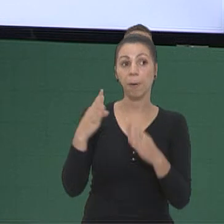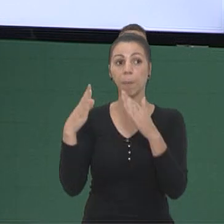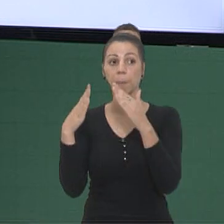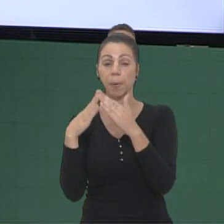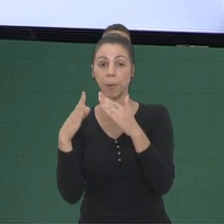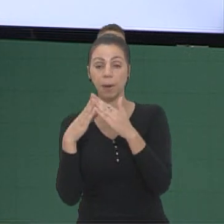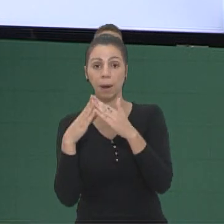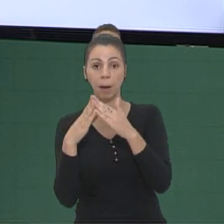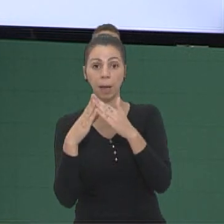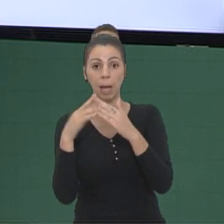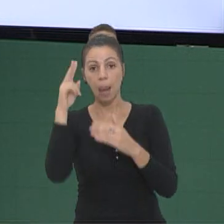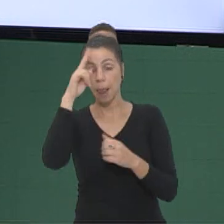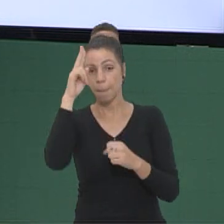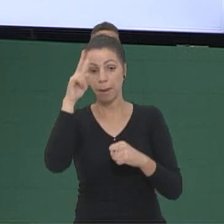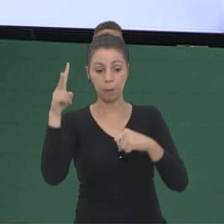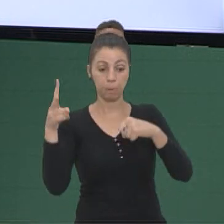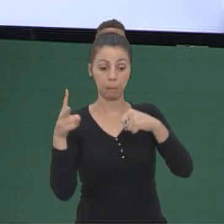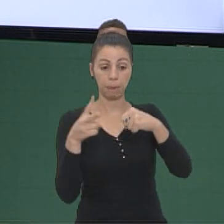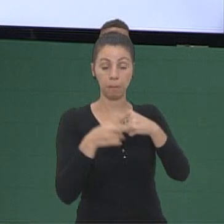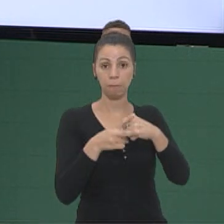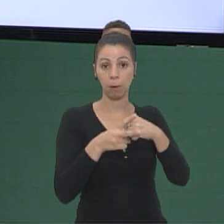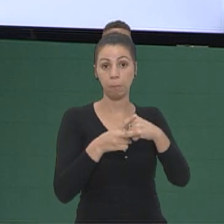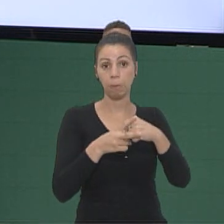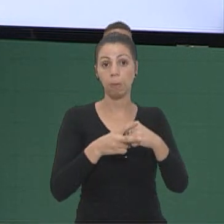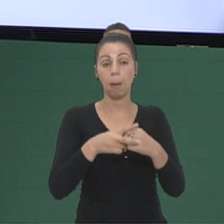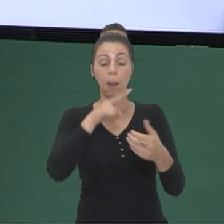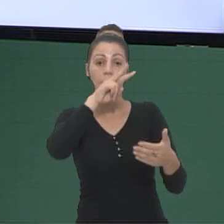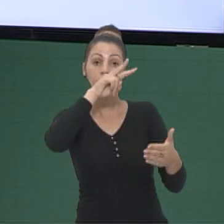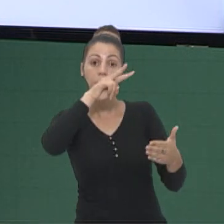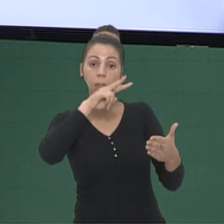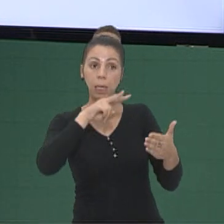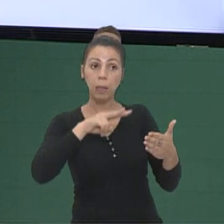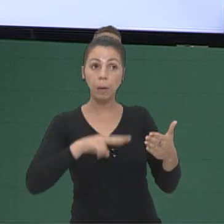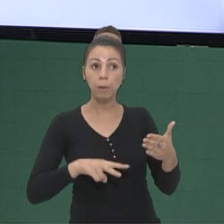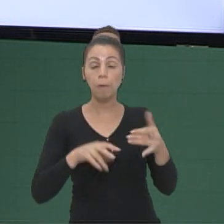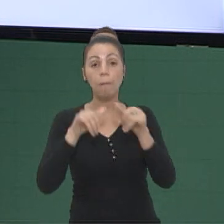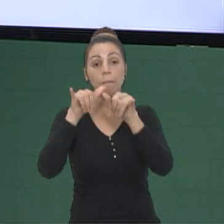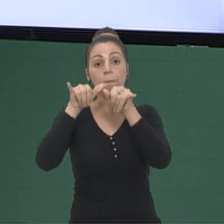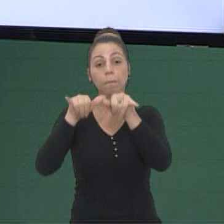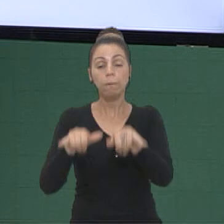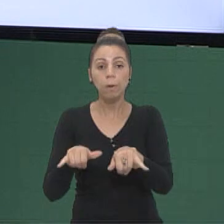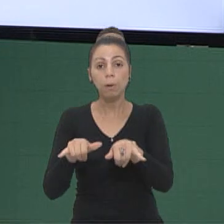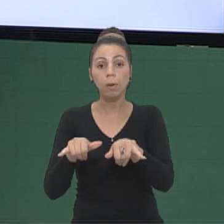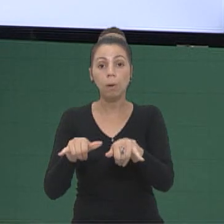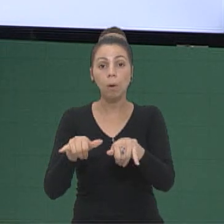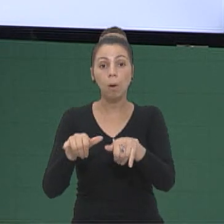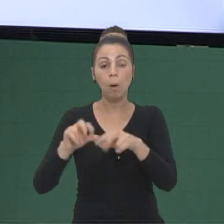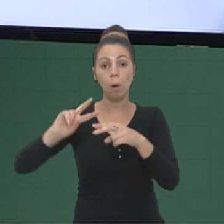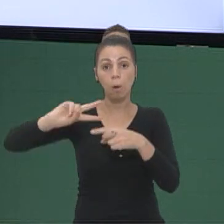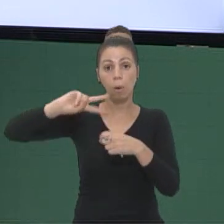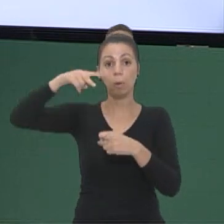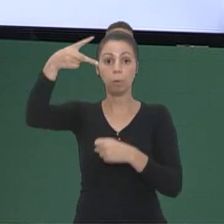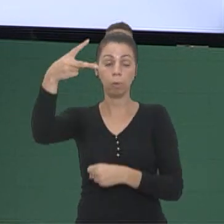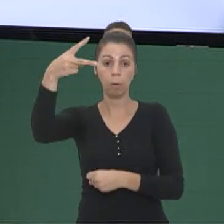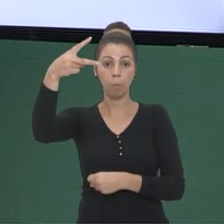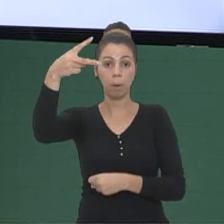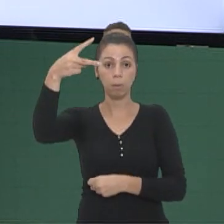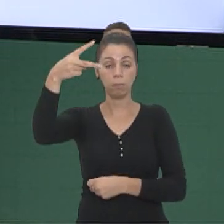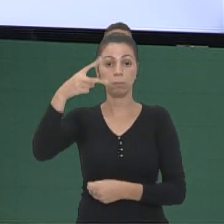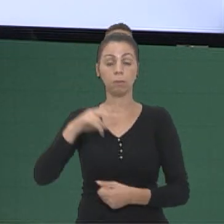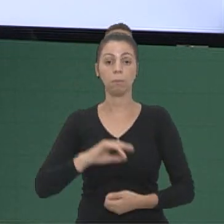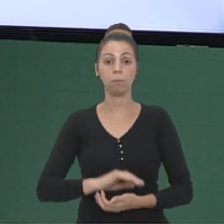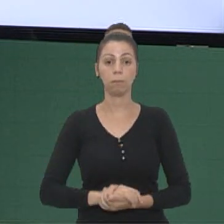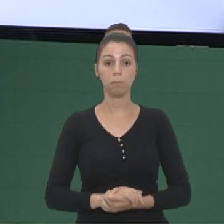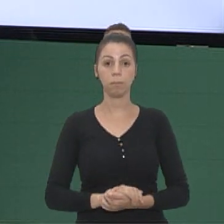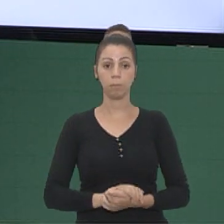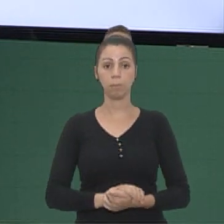que o verbo ler nós vamos manter aqui. Vejam só, essa raiz do verbo, então, acaba aqui dobrando. Não tem problema, ok?